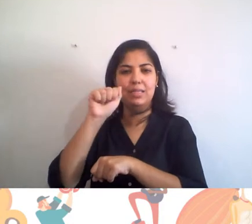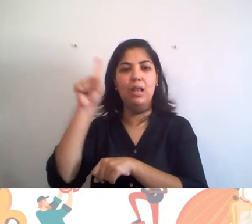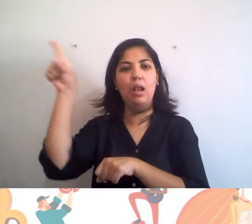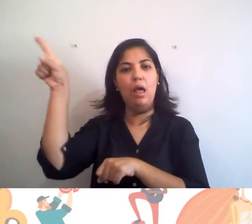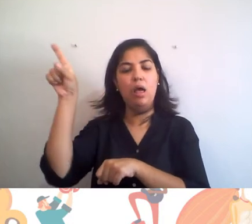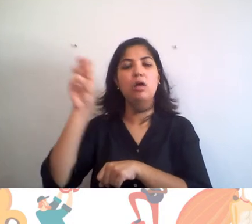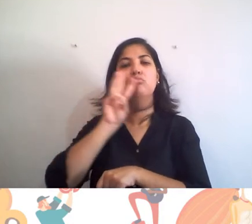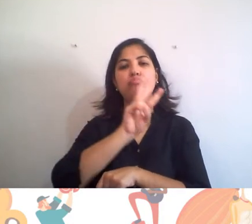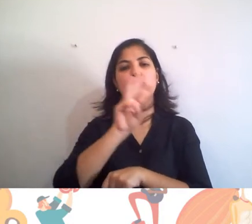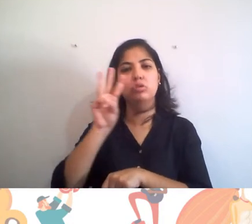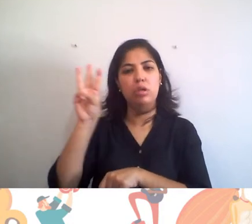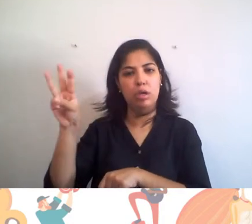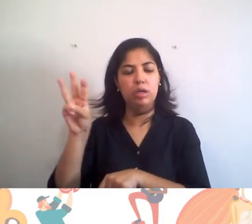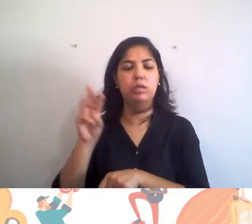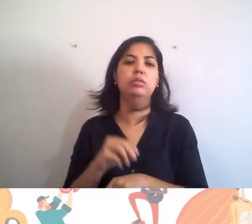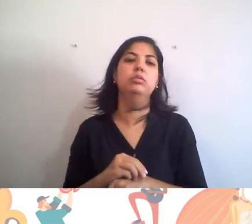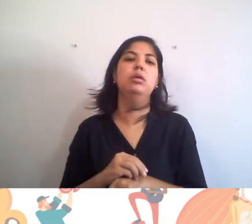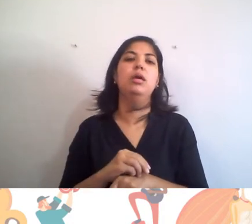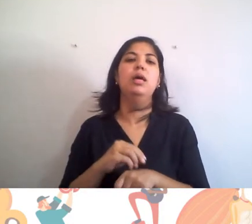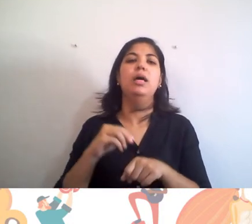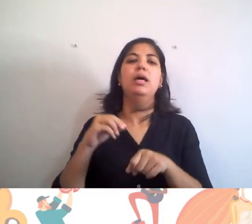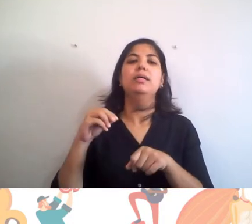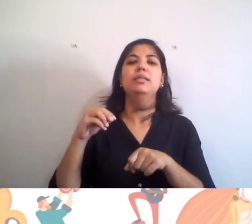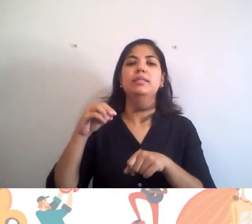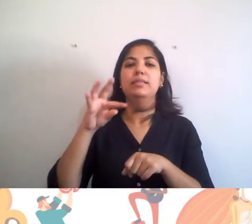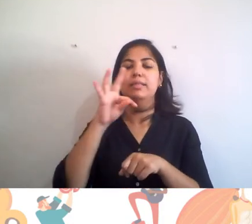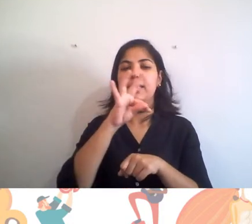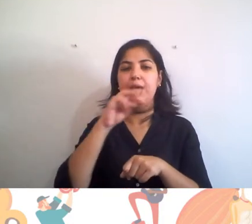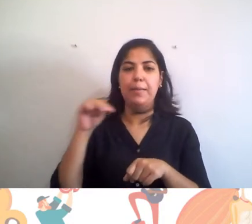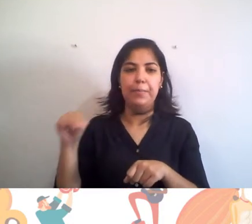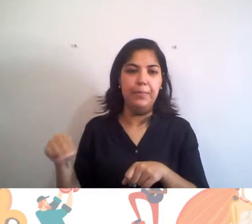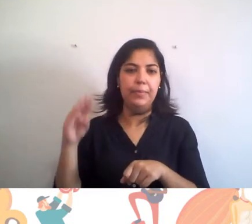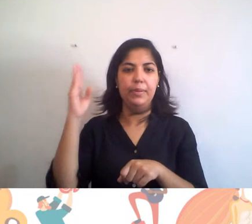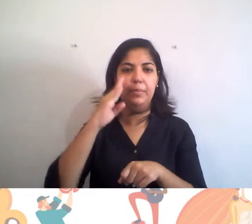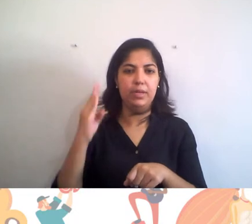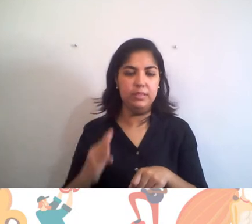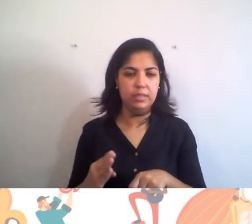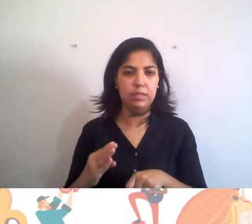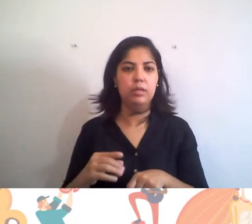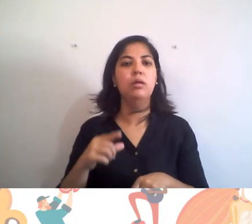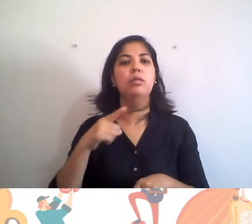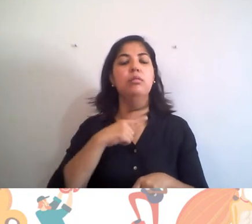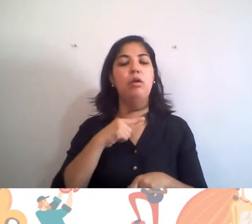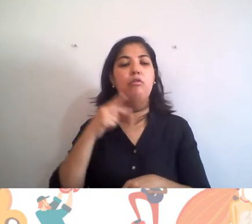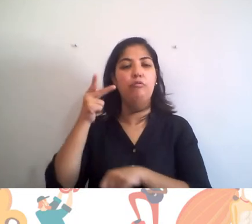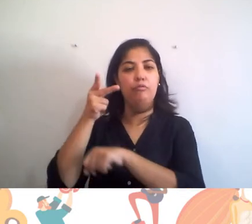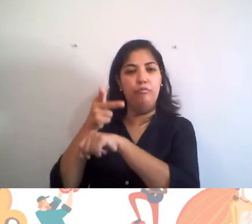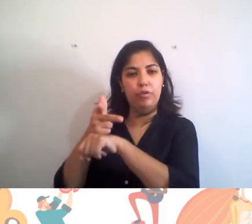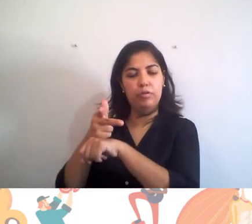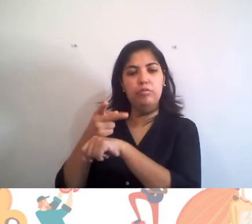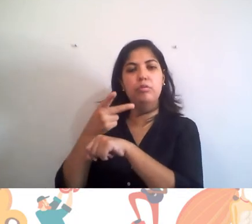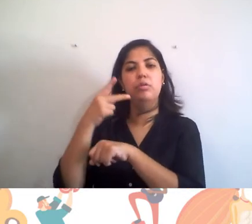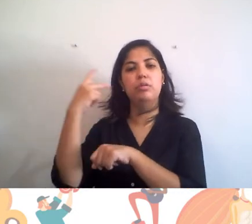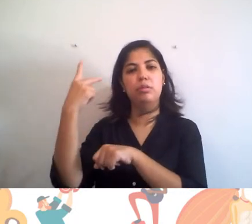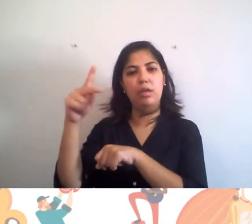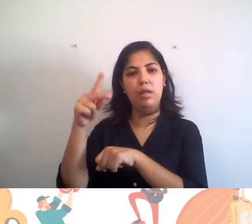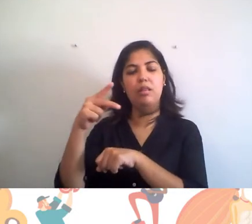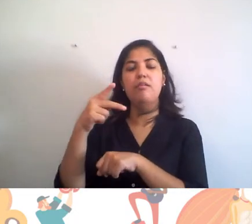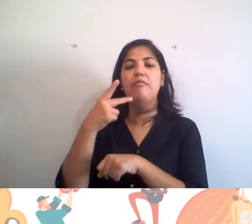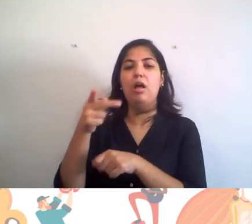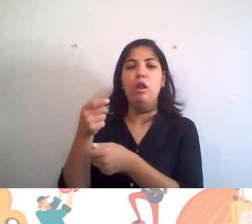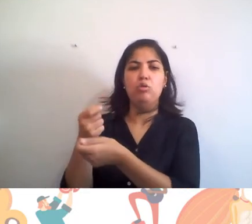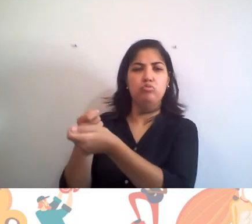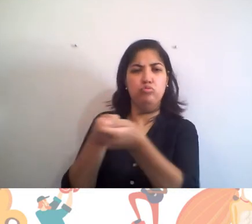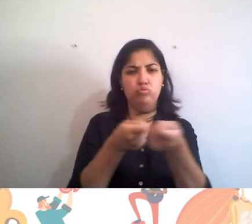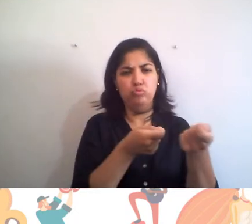Madre Brasil, né, que é o Food Talks. Na seção Food Talks tem um vídeo dela que fala sobre as questões de agrotóxicos, que tem